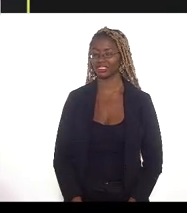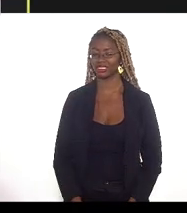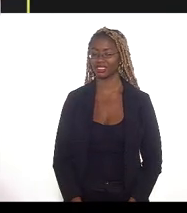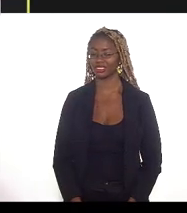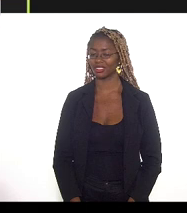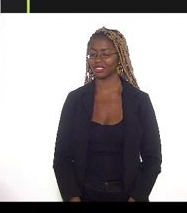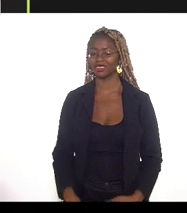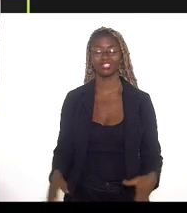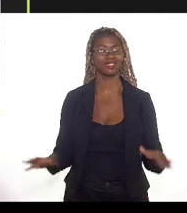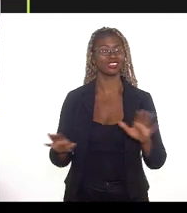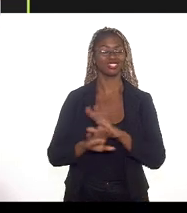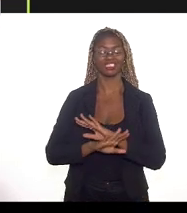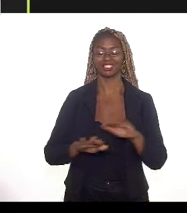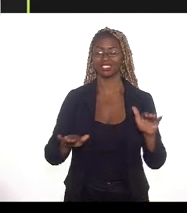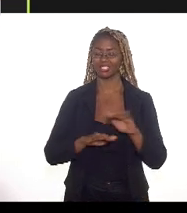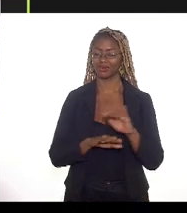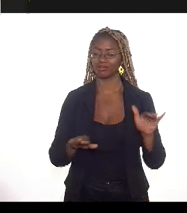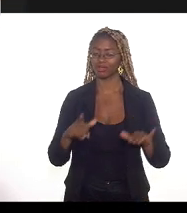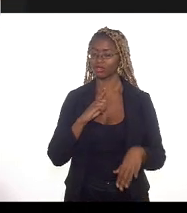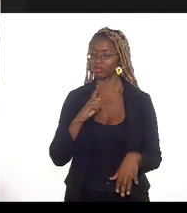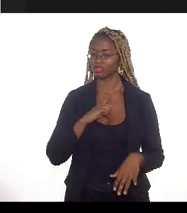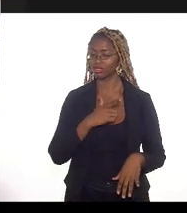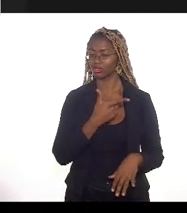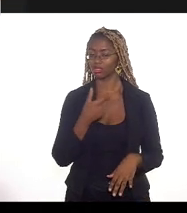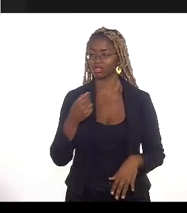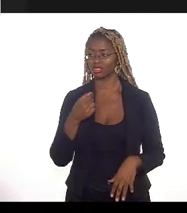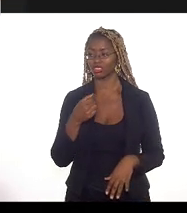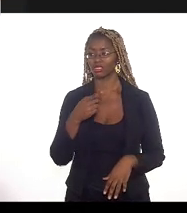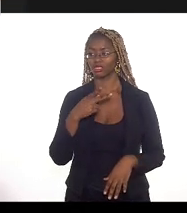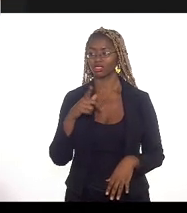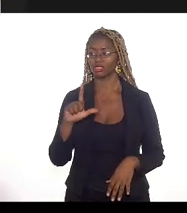Está superado... Pode ter 200 projetos.